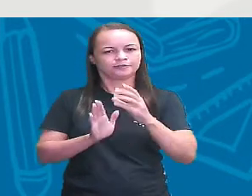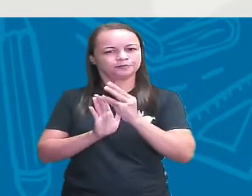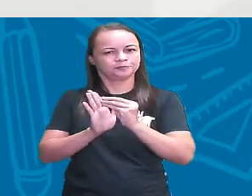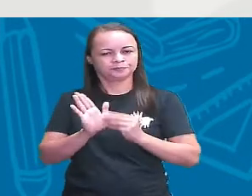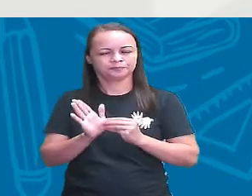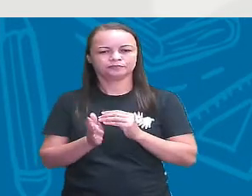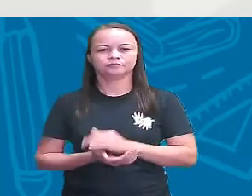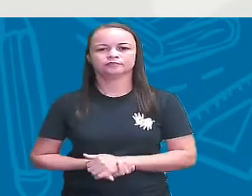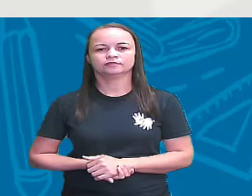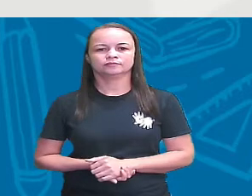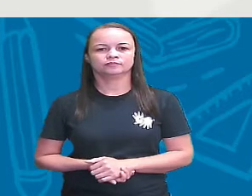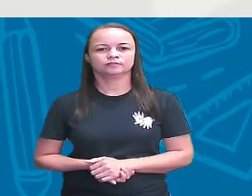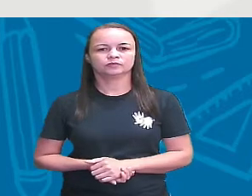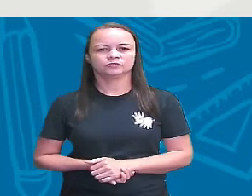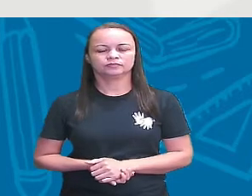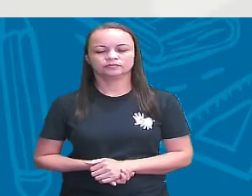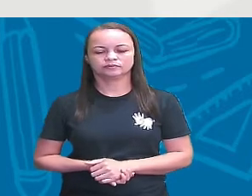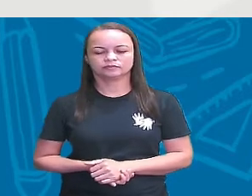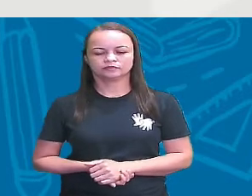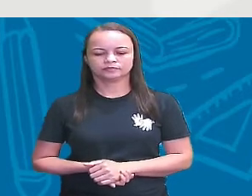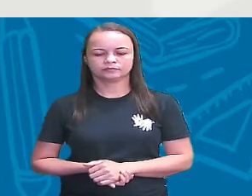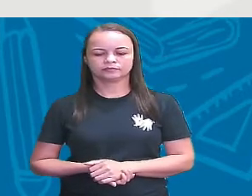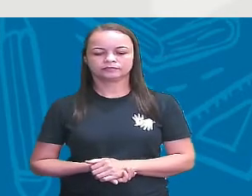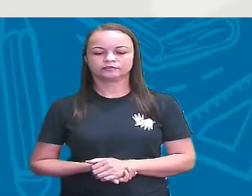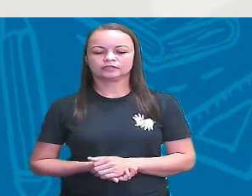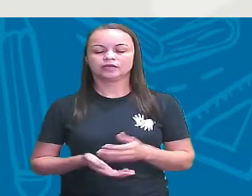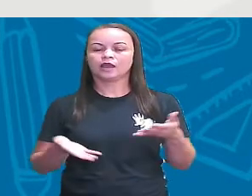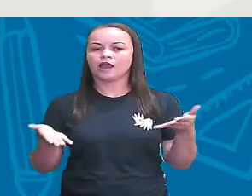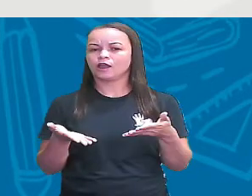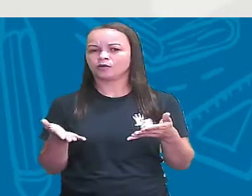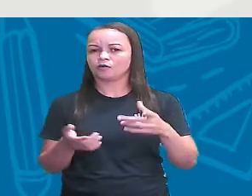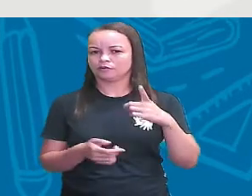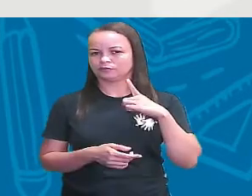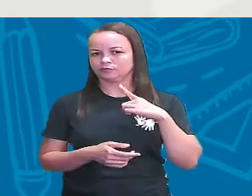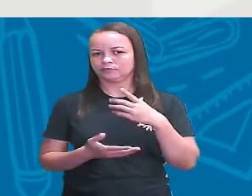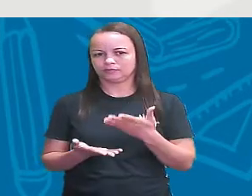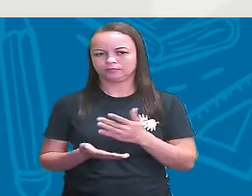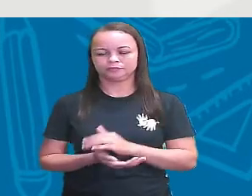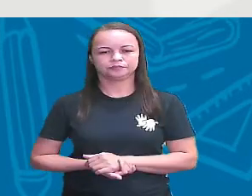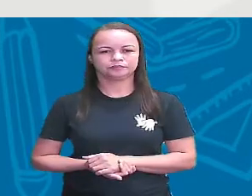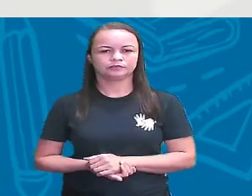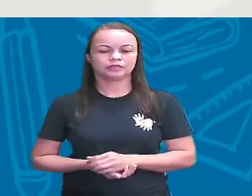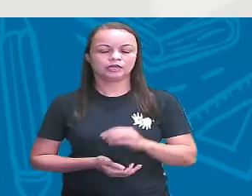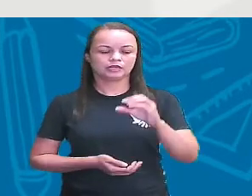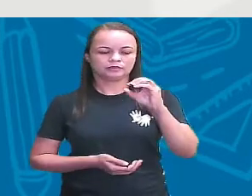conteúdo. Agora, eu tenho assim a questão.